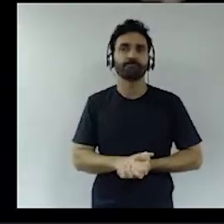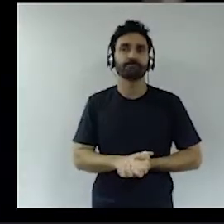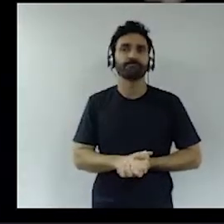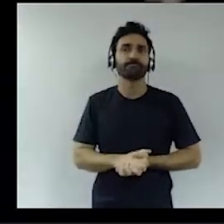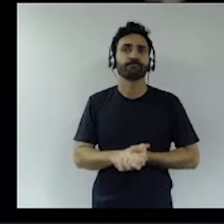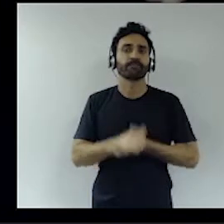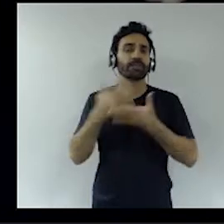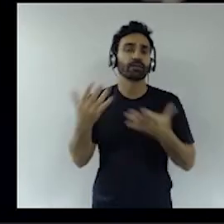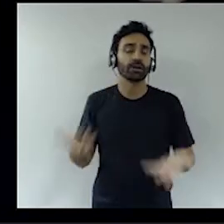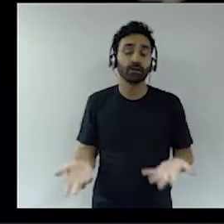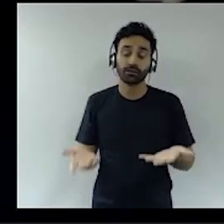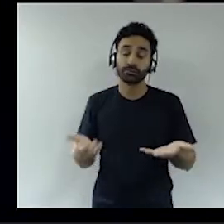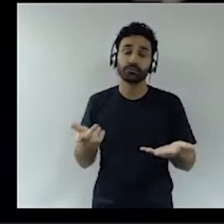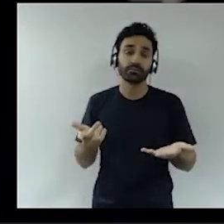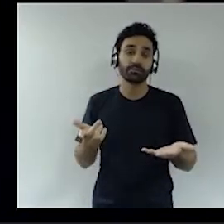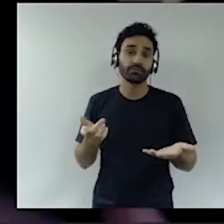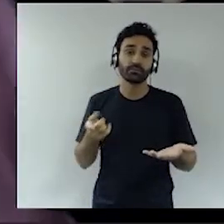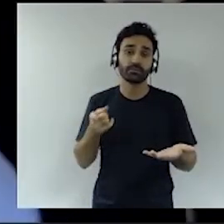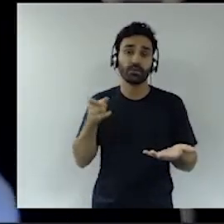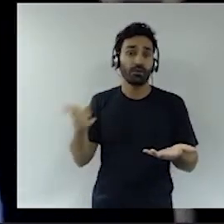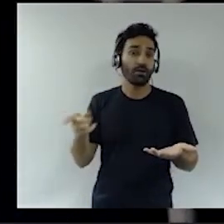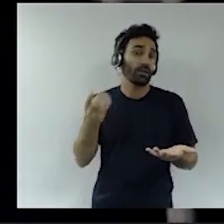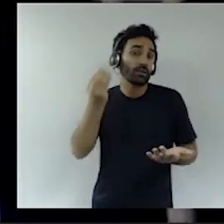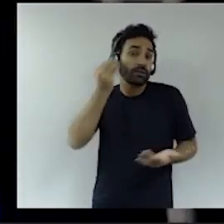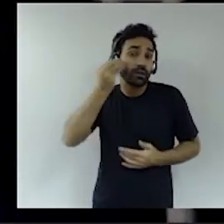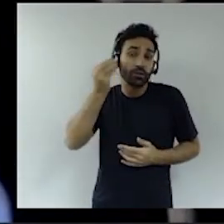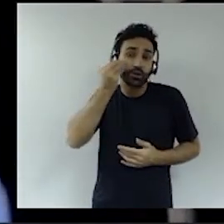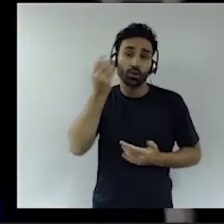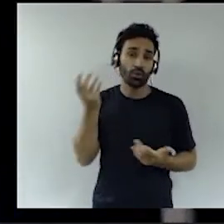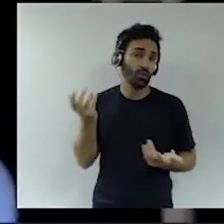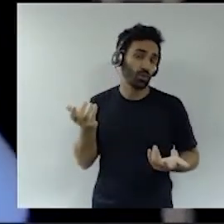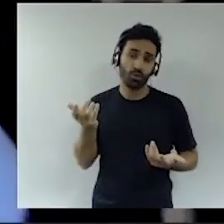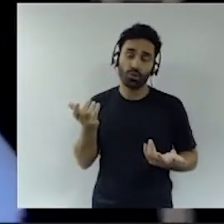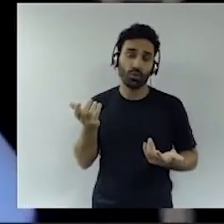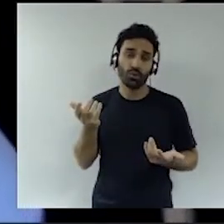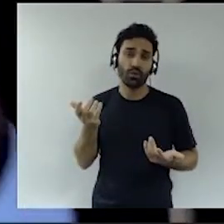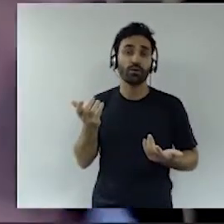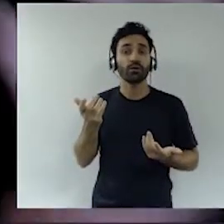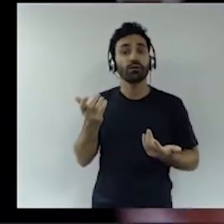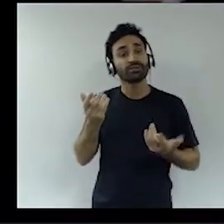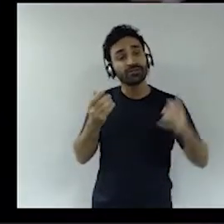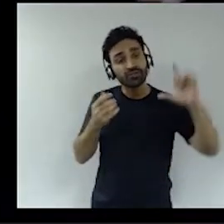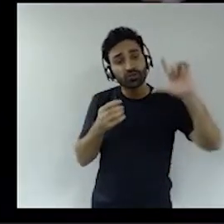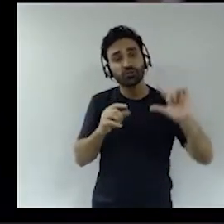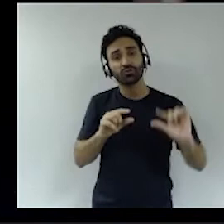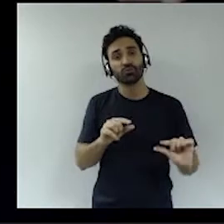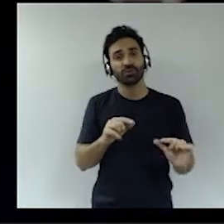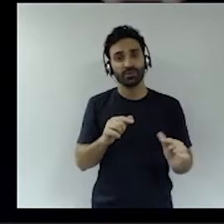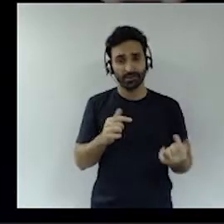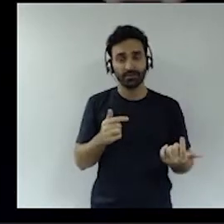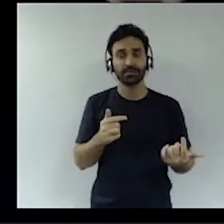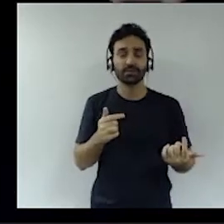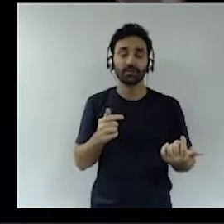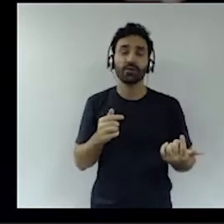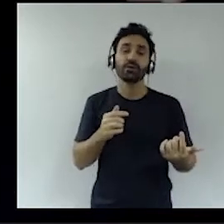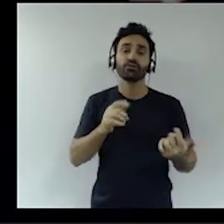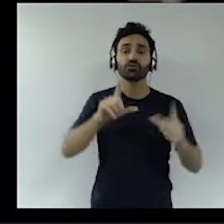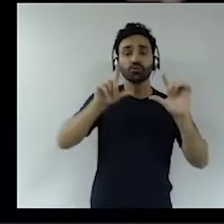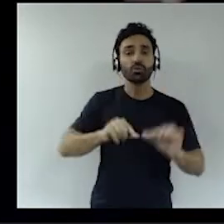adotou as medidas que cientificamente eram possíveis de se adotar para diminuir uma ponderação de